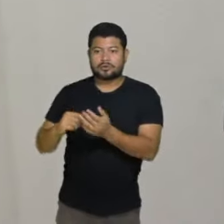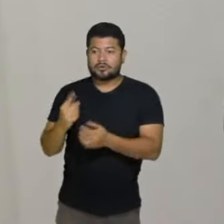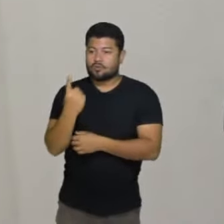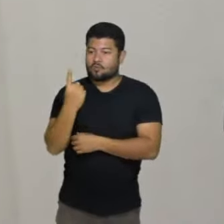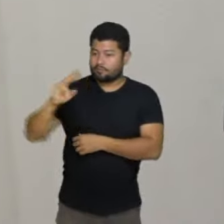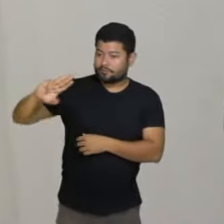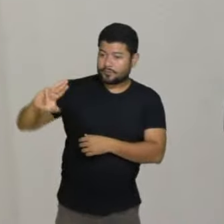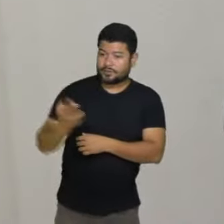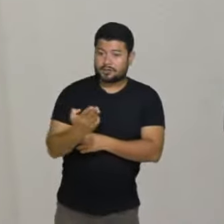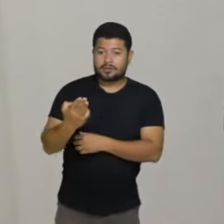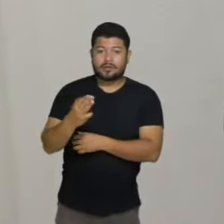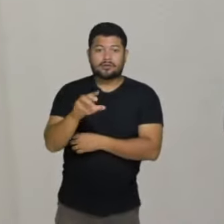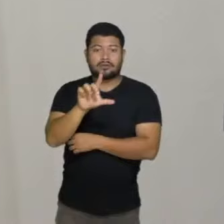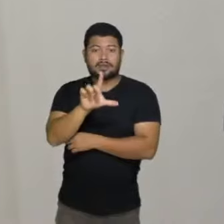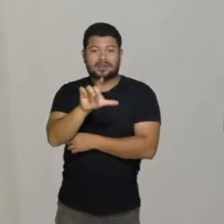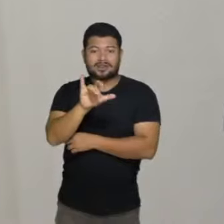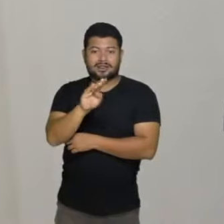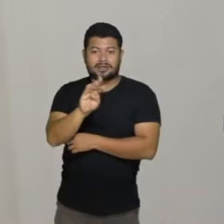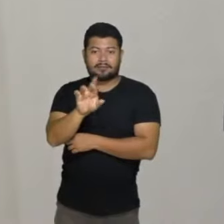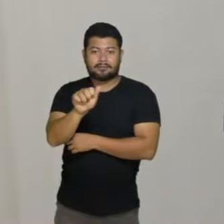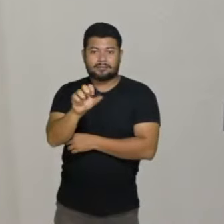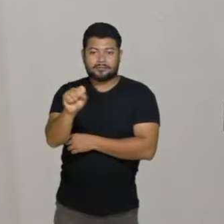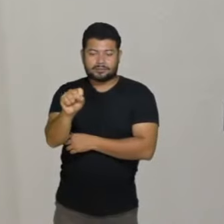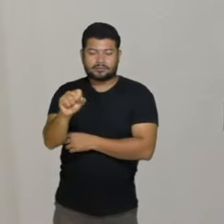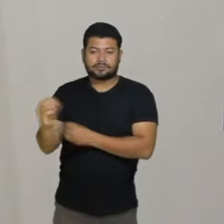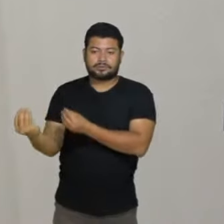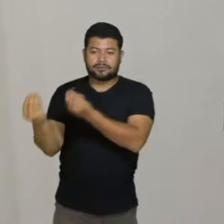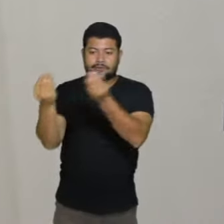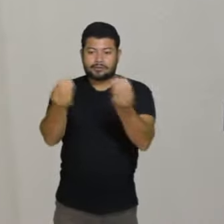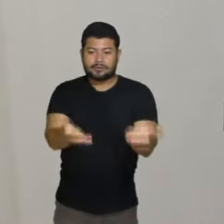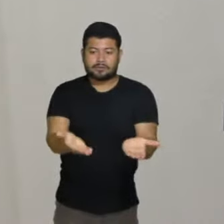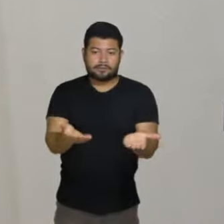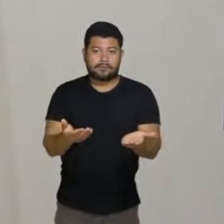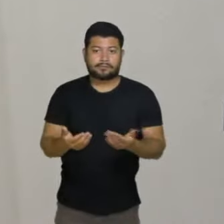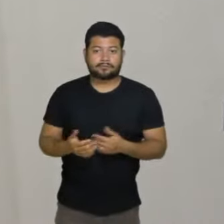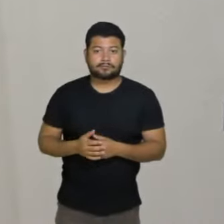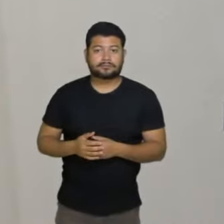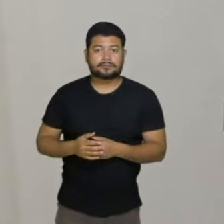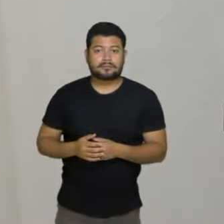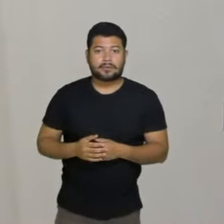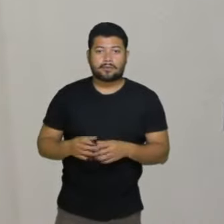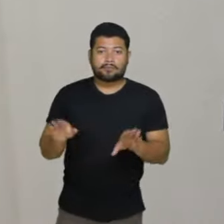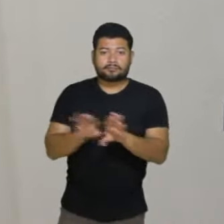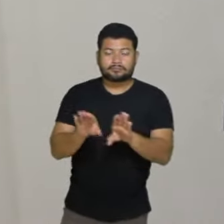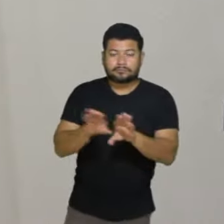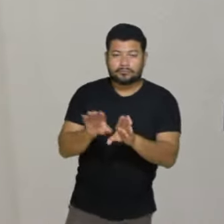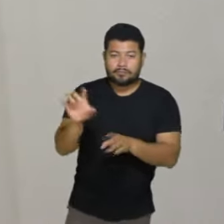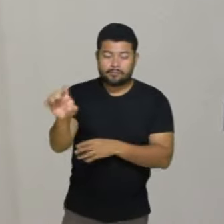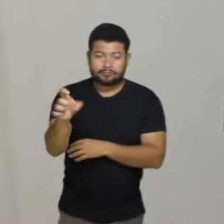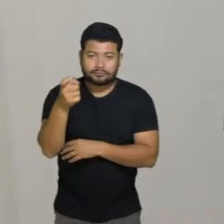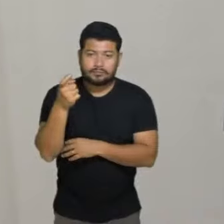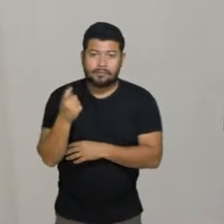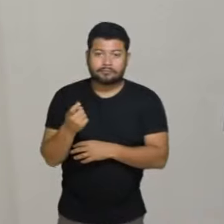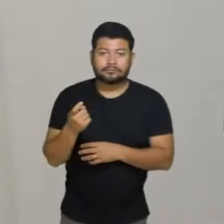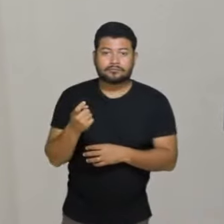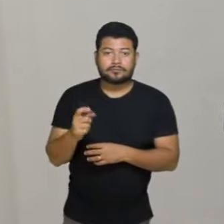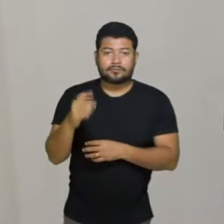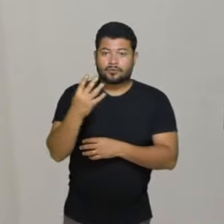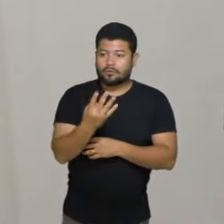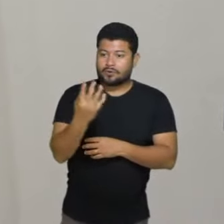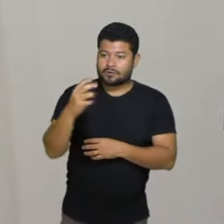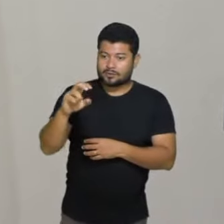mantidas em contas na Inglaterra. O ex-diretor também aceitou devolver os outros 495